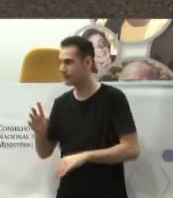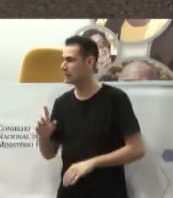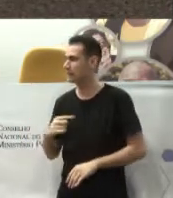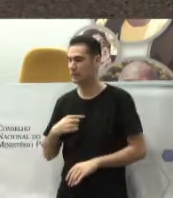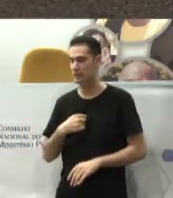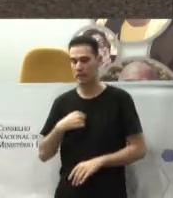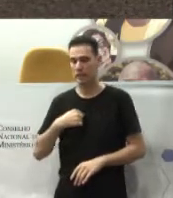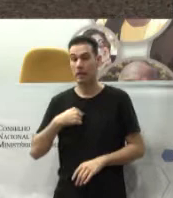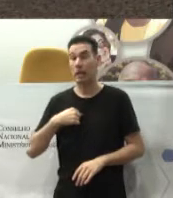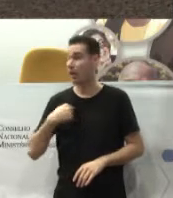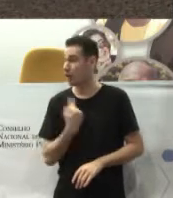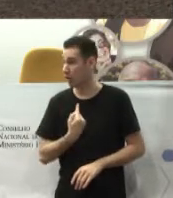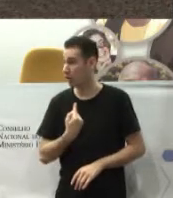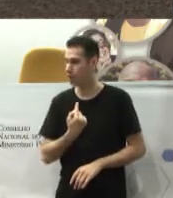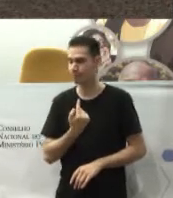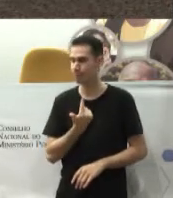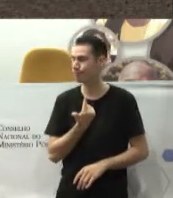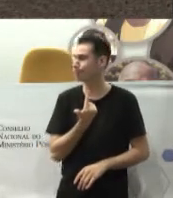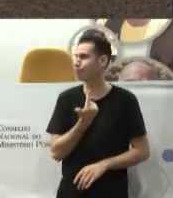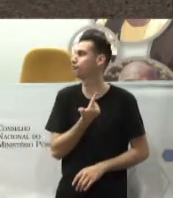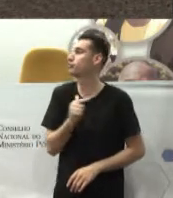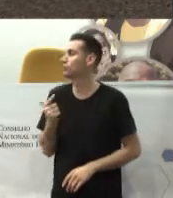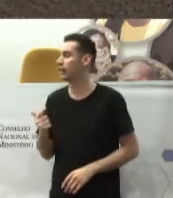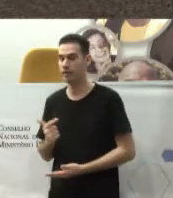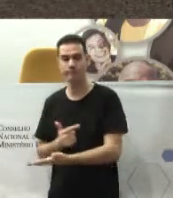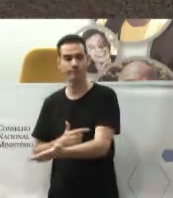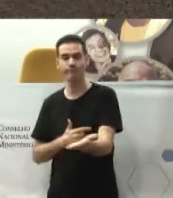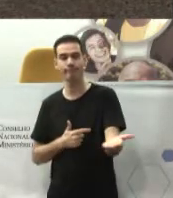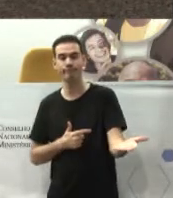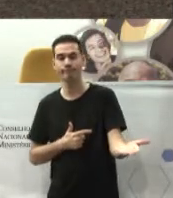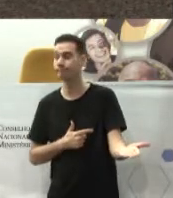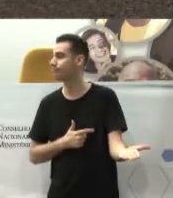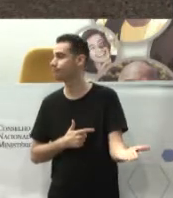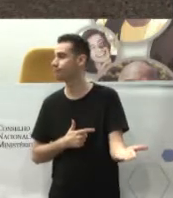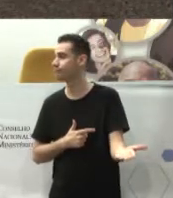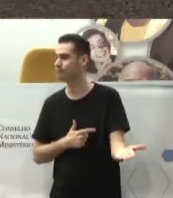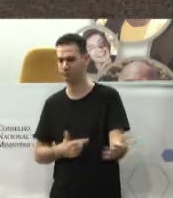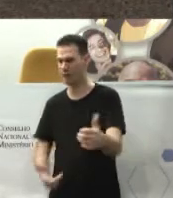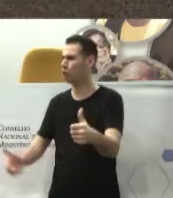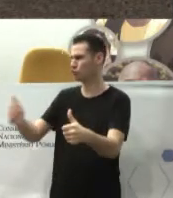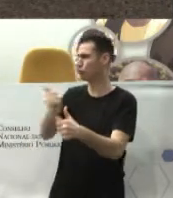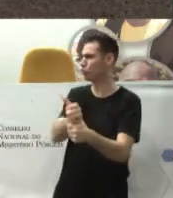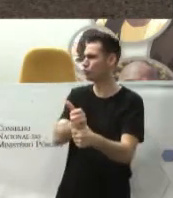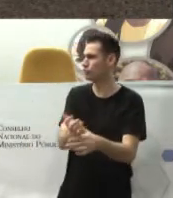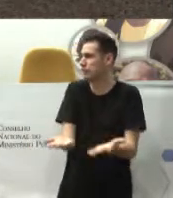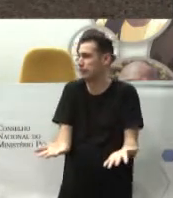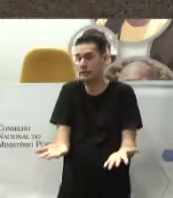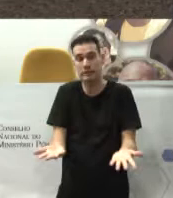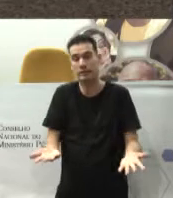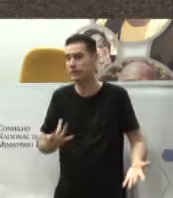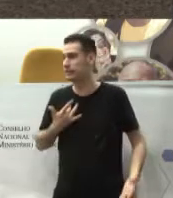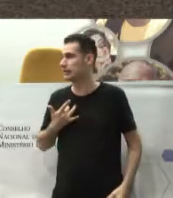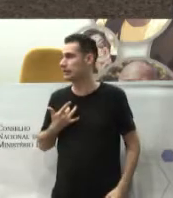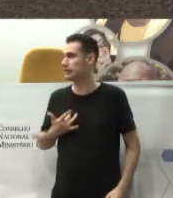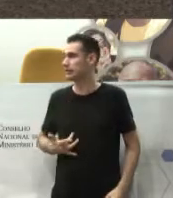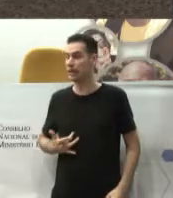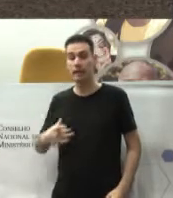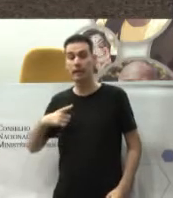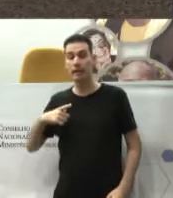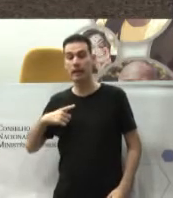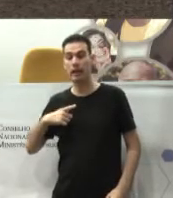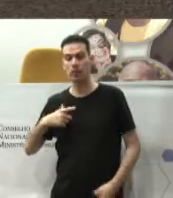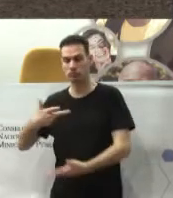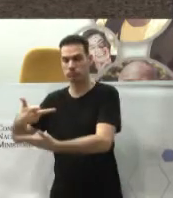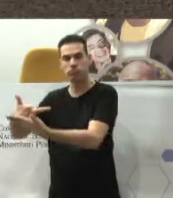temos. Está aqui, eu tiro quem? Eu não consigo, não temos, mas a senhora não sabe. Tem 40 leitos